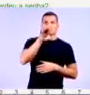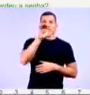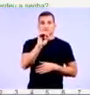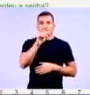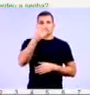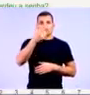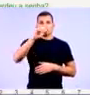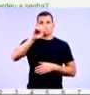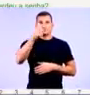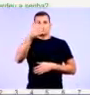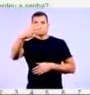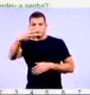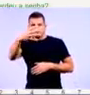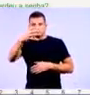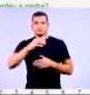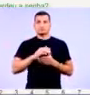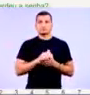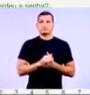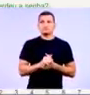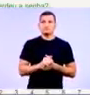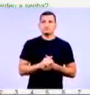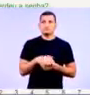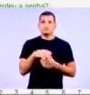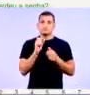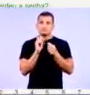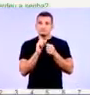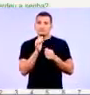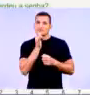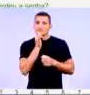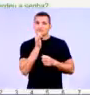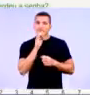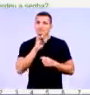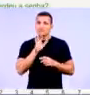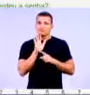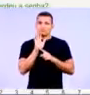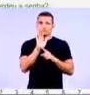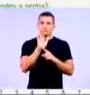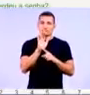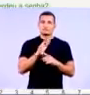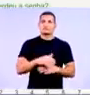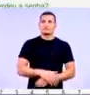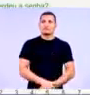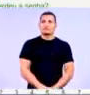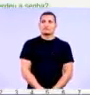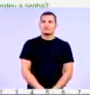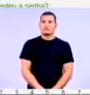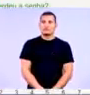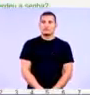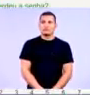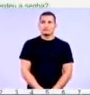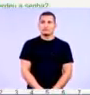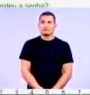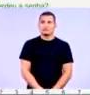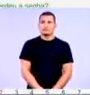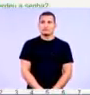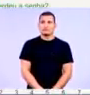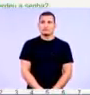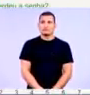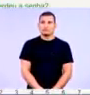2014. Vou fazer um teste aqui com meu usuário e minha